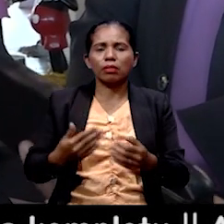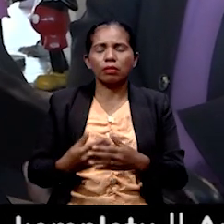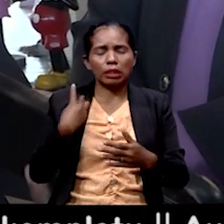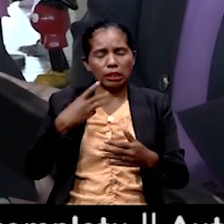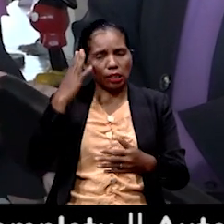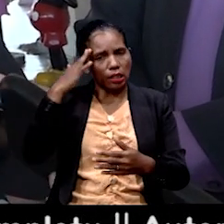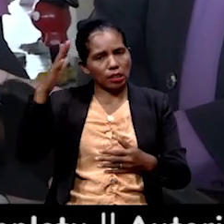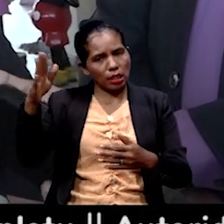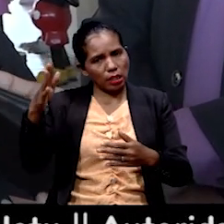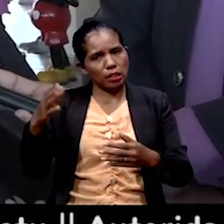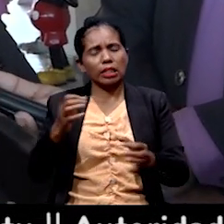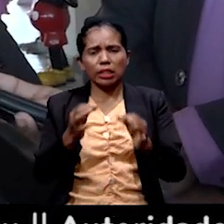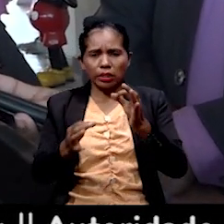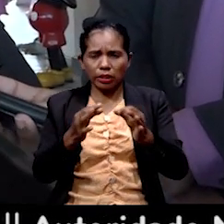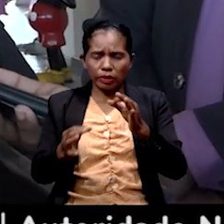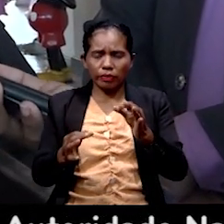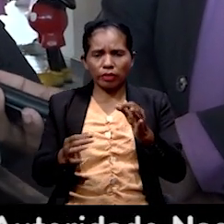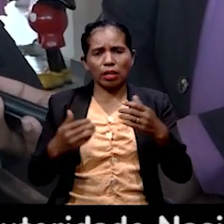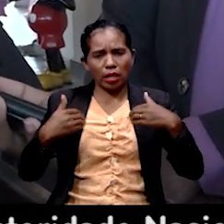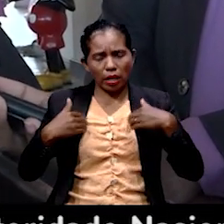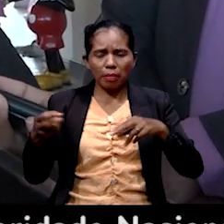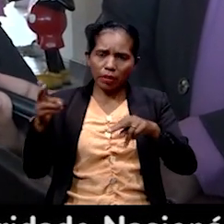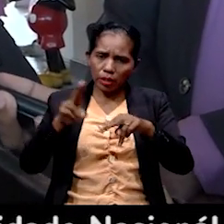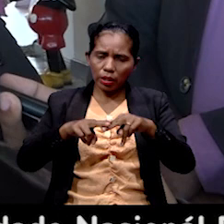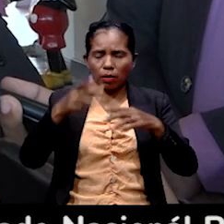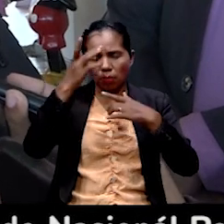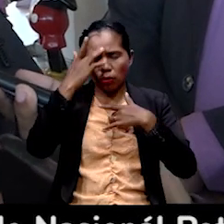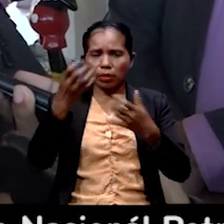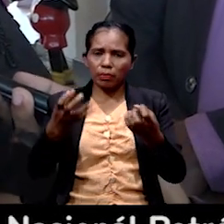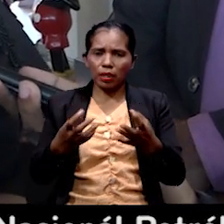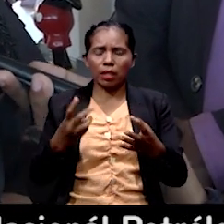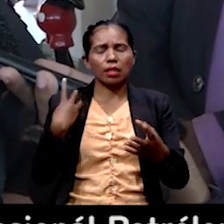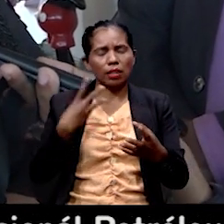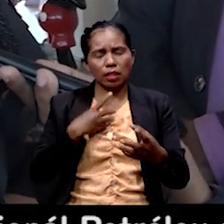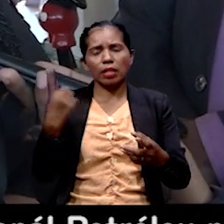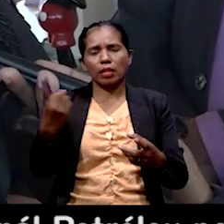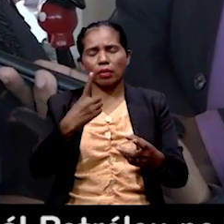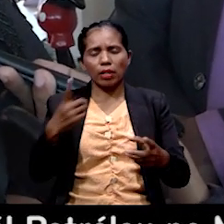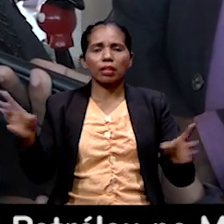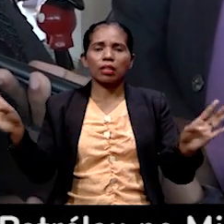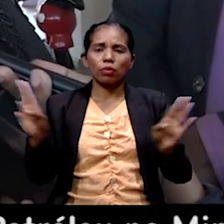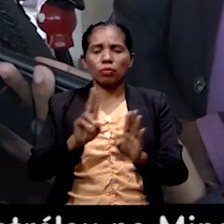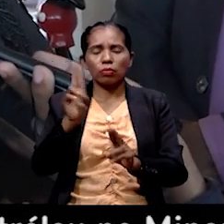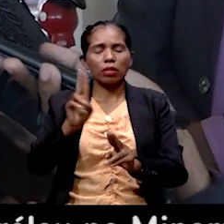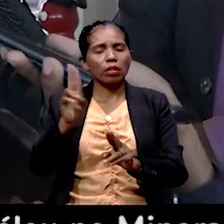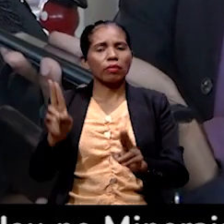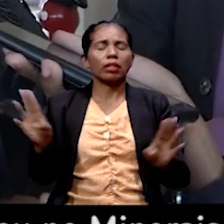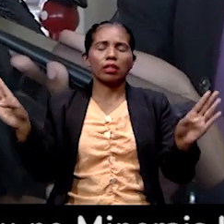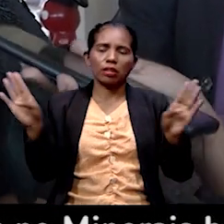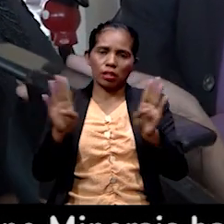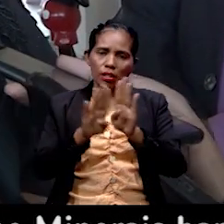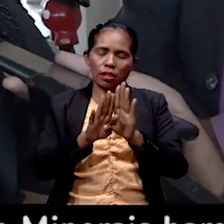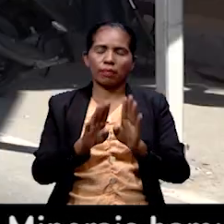kazu ne be mak kita toran liu. Na fati iha dalam para tu bele aplika fila fali medida